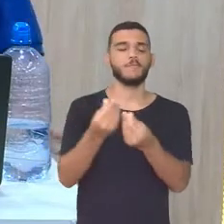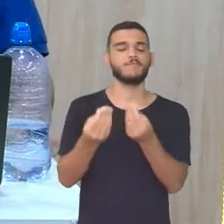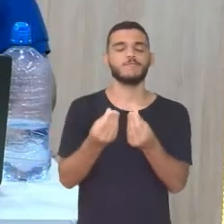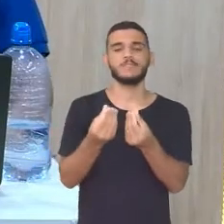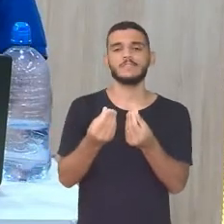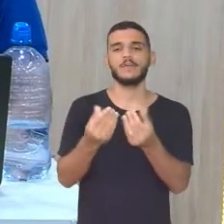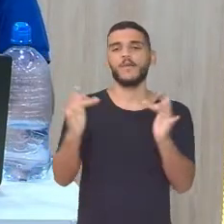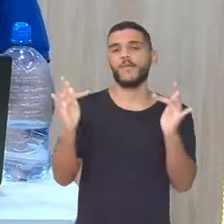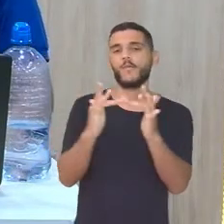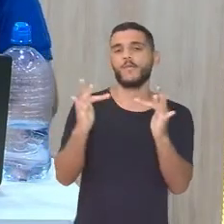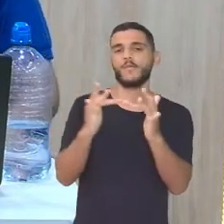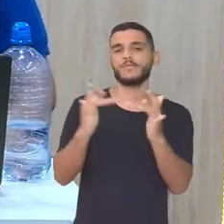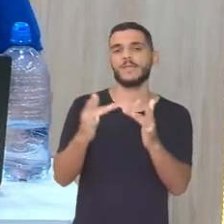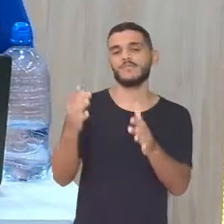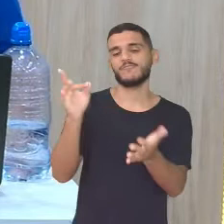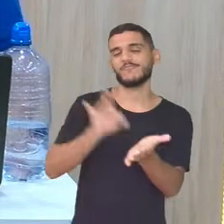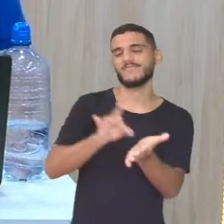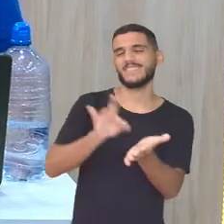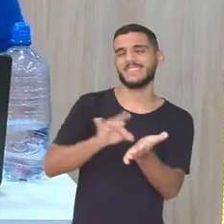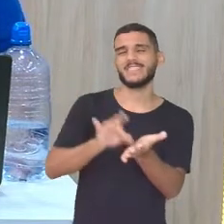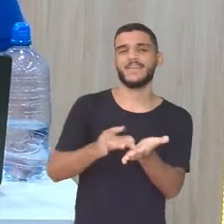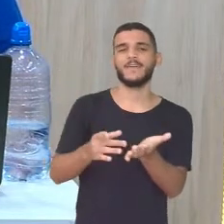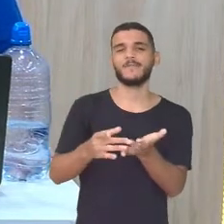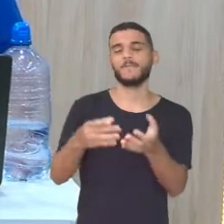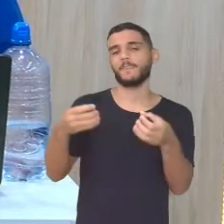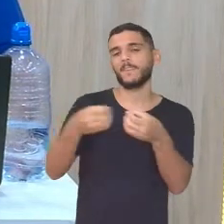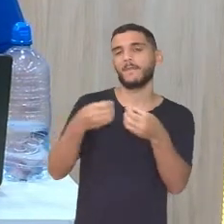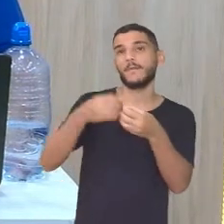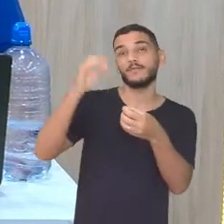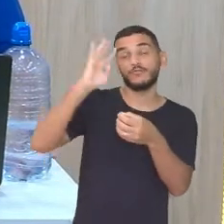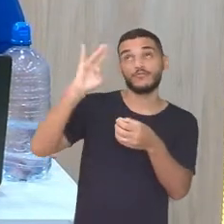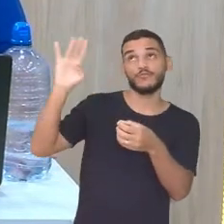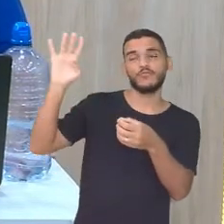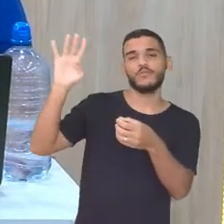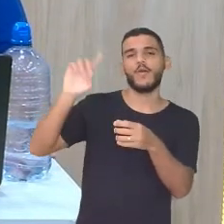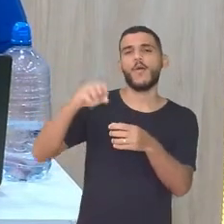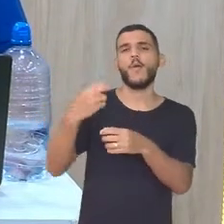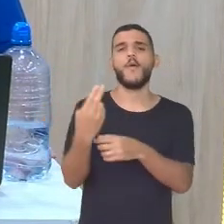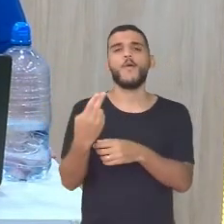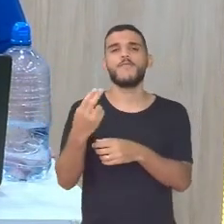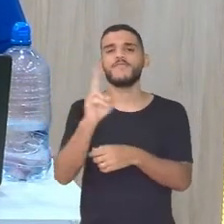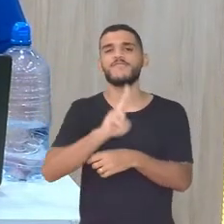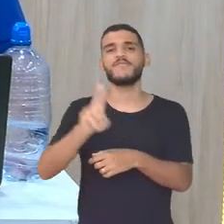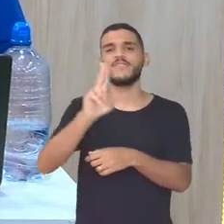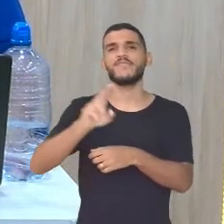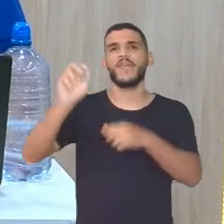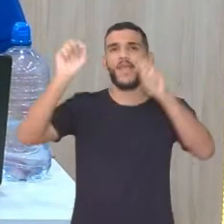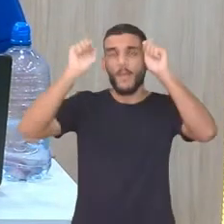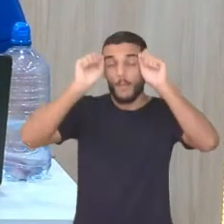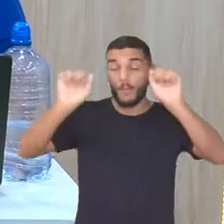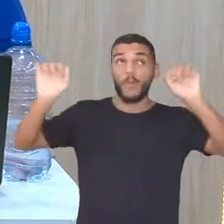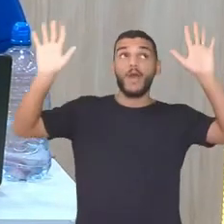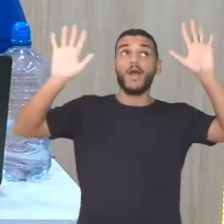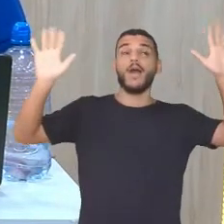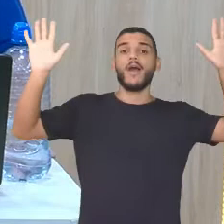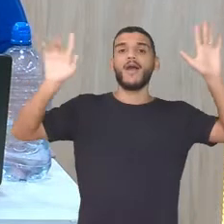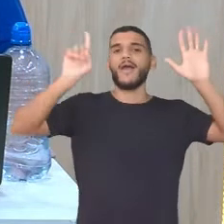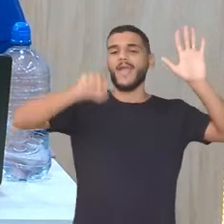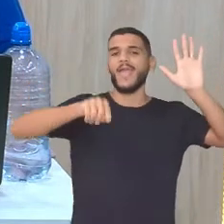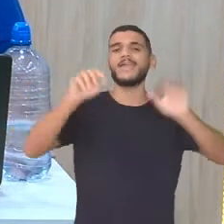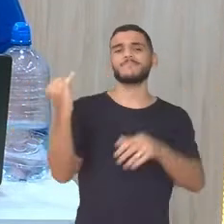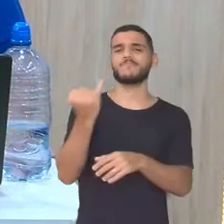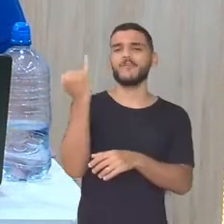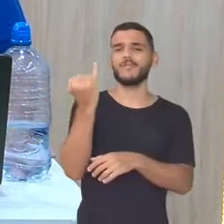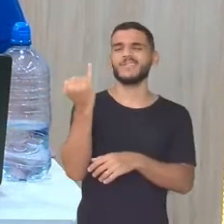O mais tangível. próximo dos nossos sonhos, né? Também, né? E será que viver no mundo dos sonhos compensa? Será